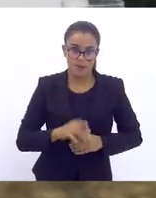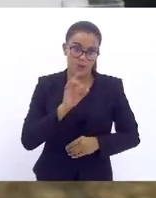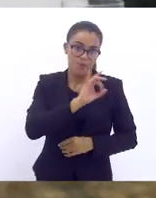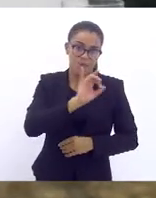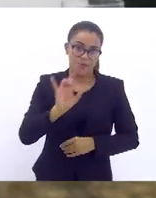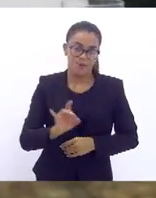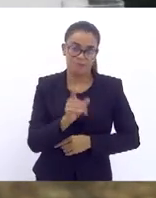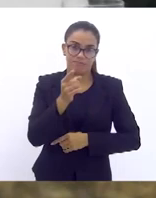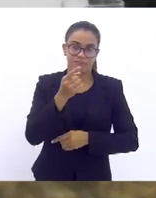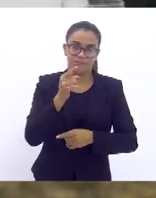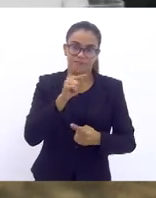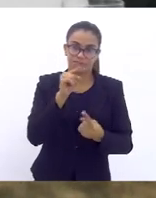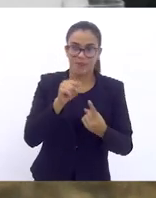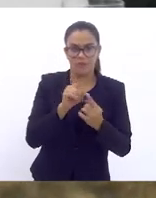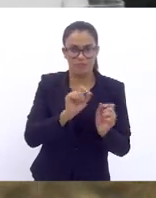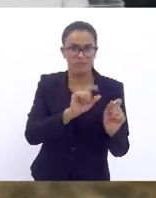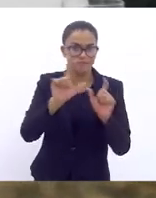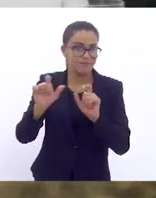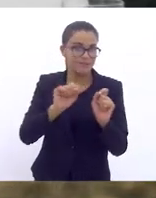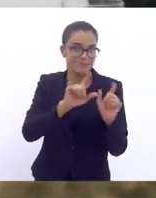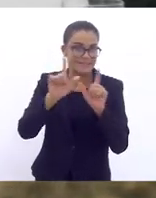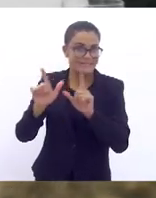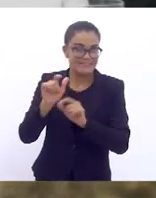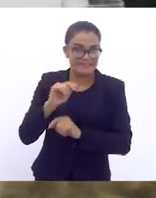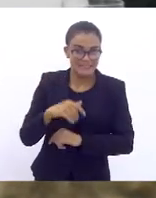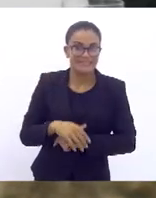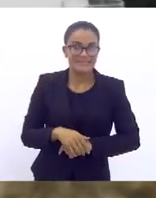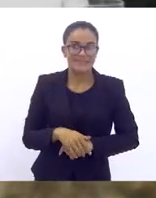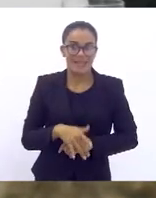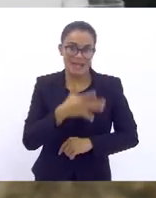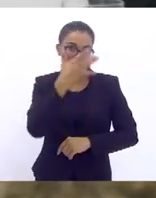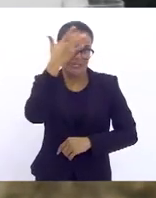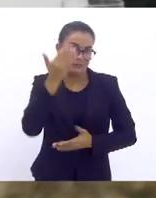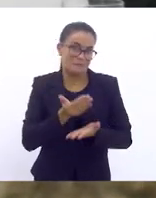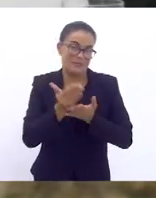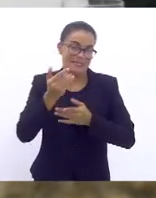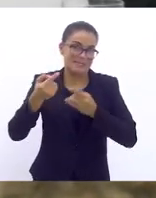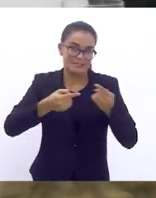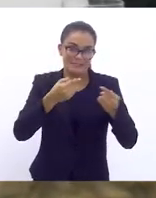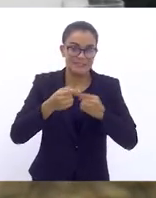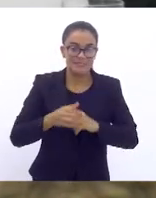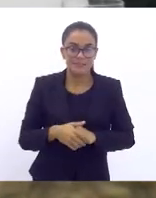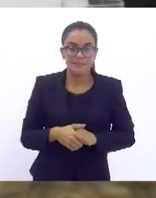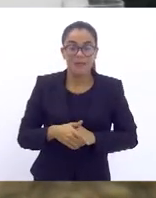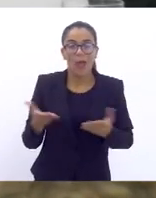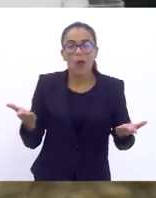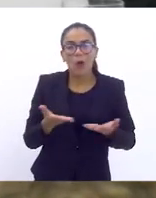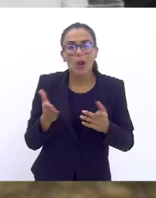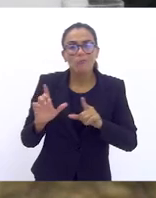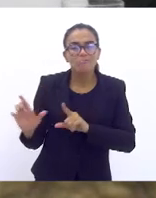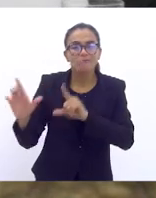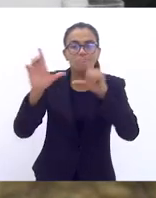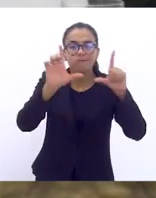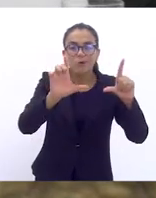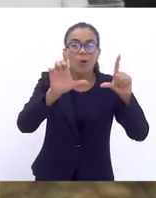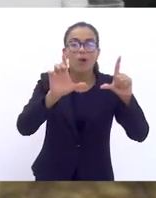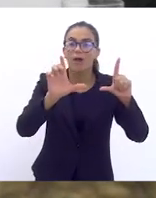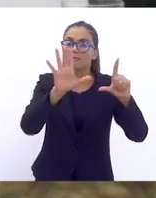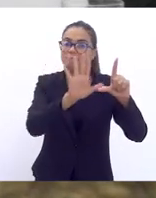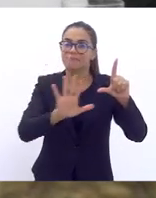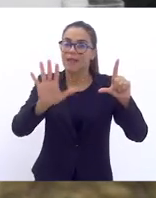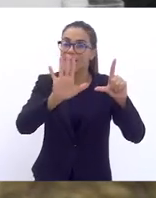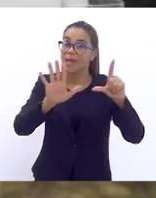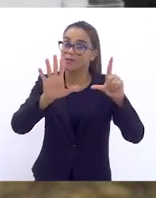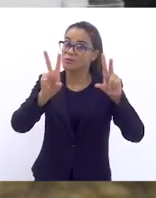missão Tá eu vou passar que depois todo mundo pode agora a gente vai entrar uma questão Econômica